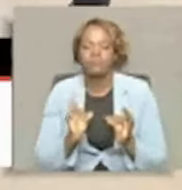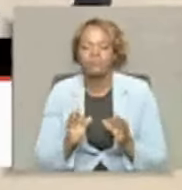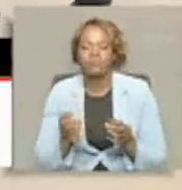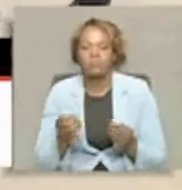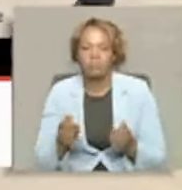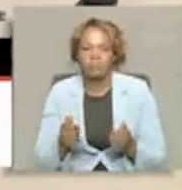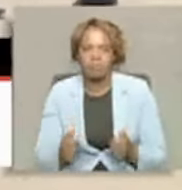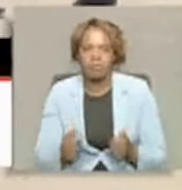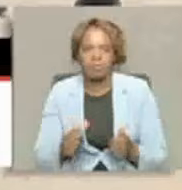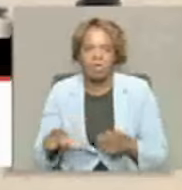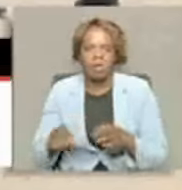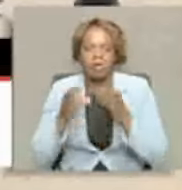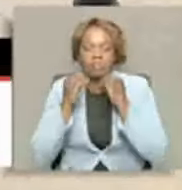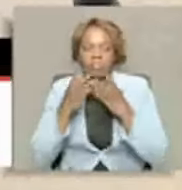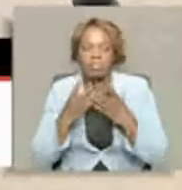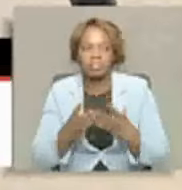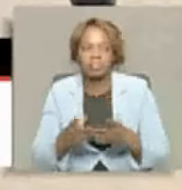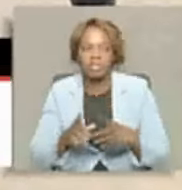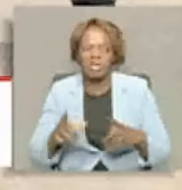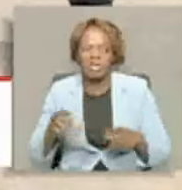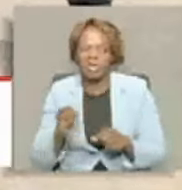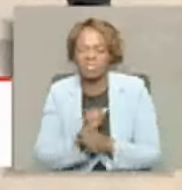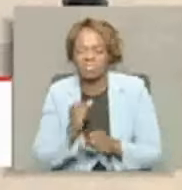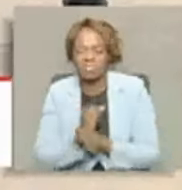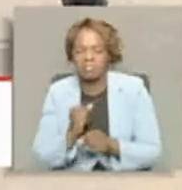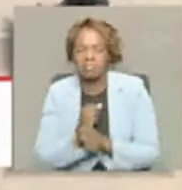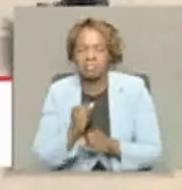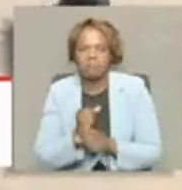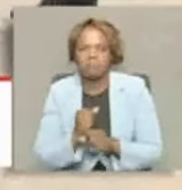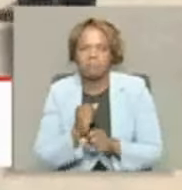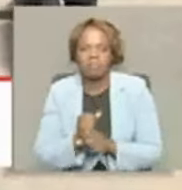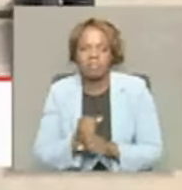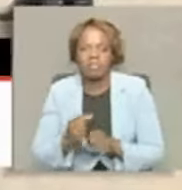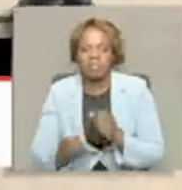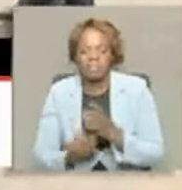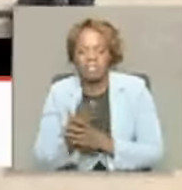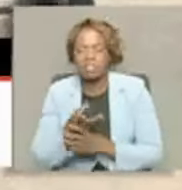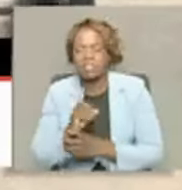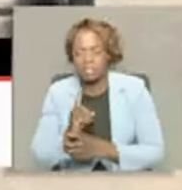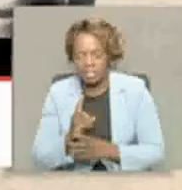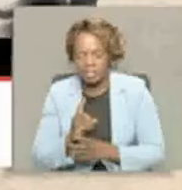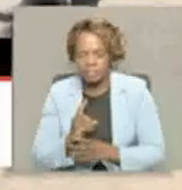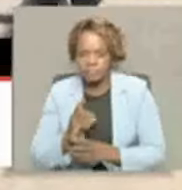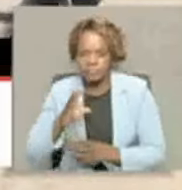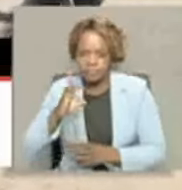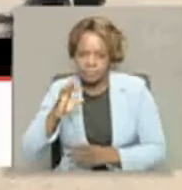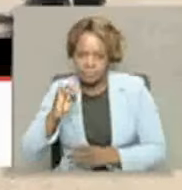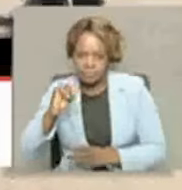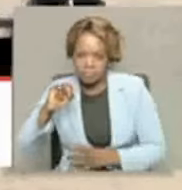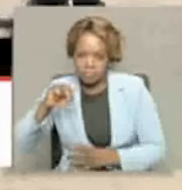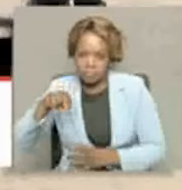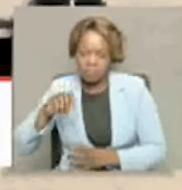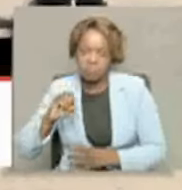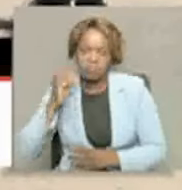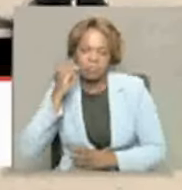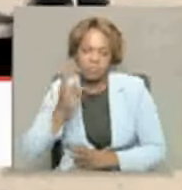uma grande participação para a existência do nosso hino nacional. E isto porque já tinha